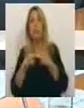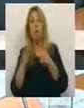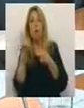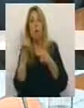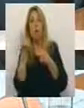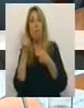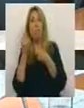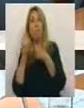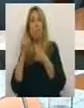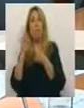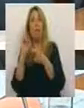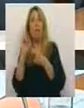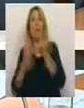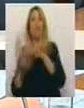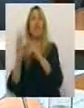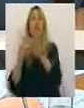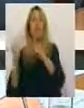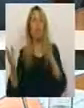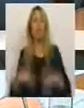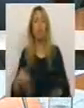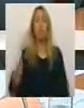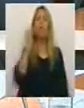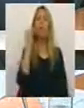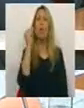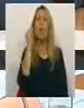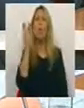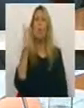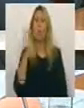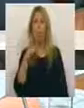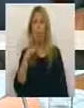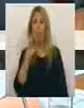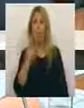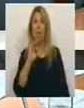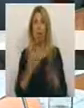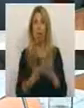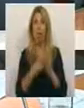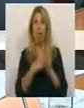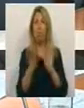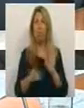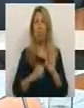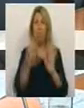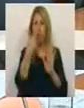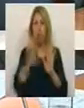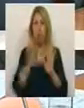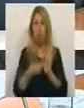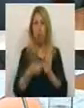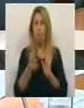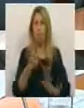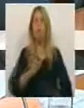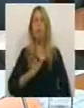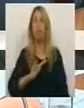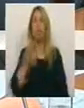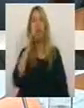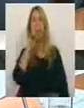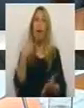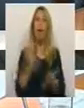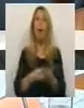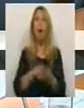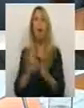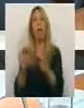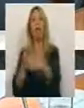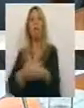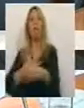é que é possível o Sr. Ministro garantir que neste modelo os contribuintes não pagam a dívida e quem paga são os operadores